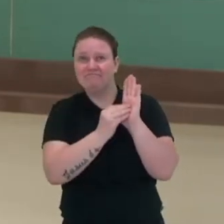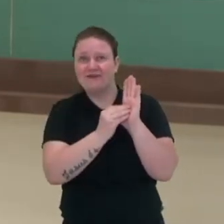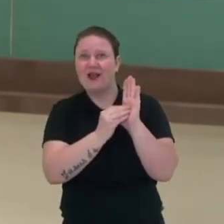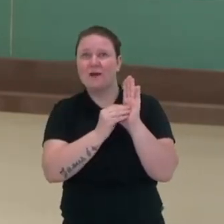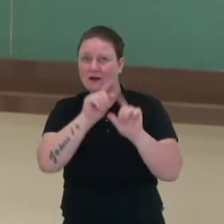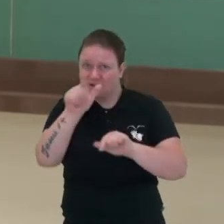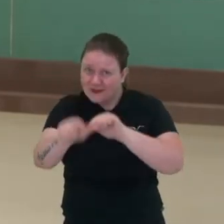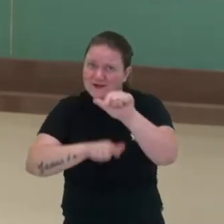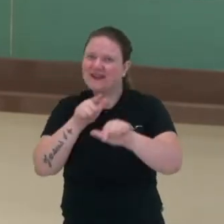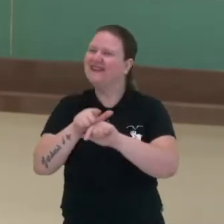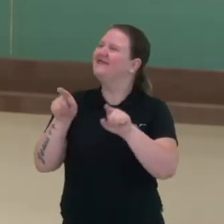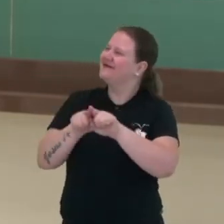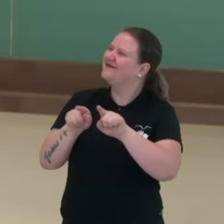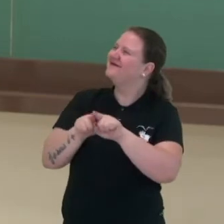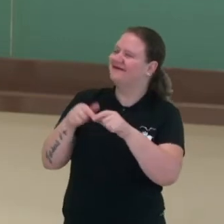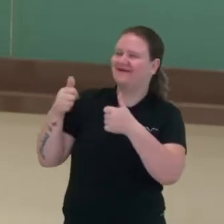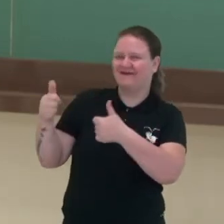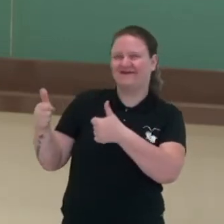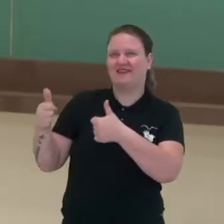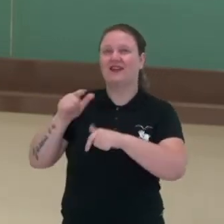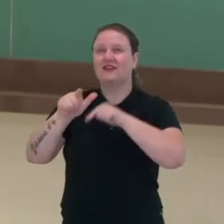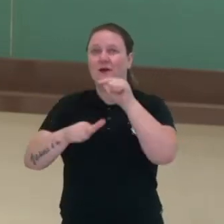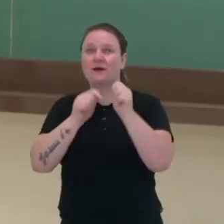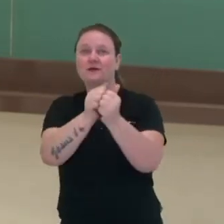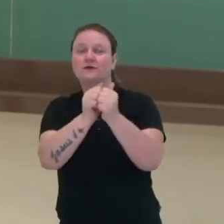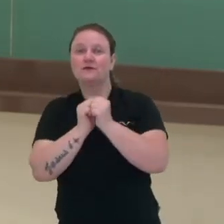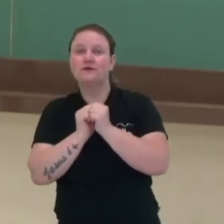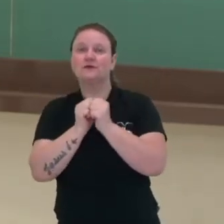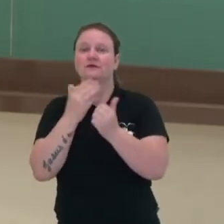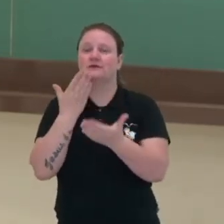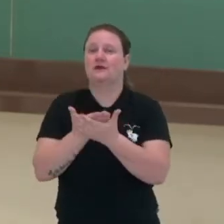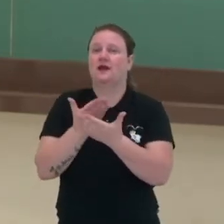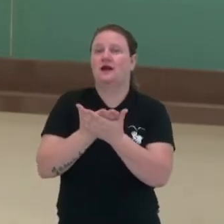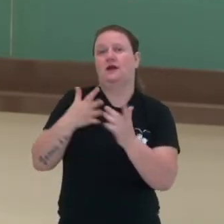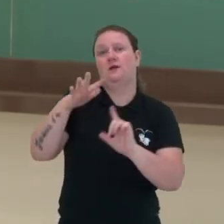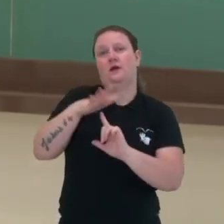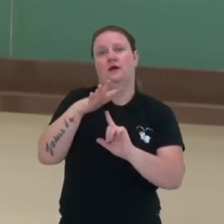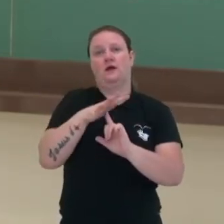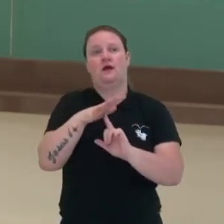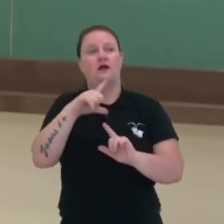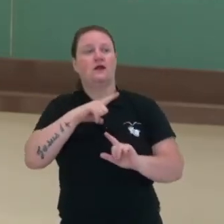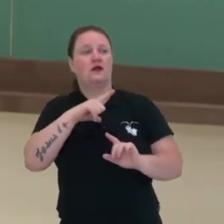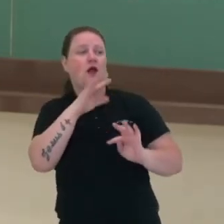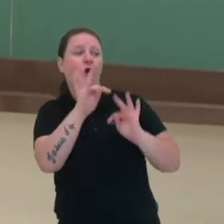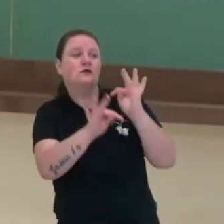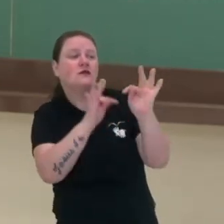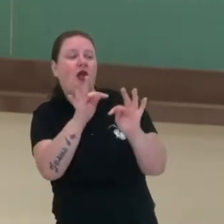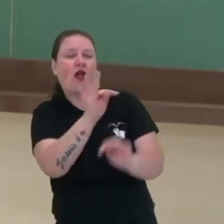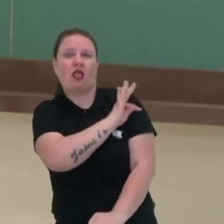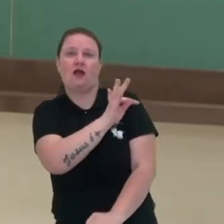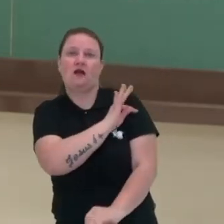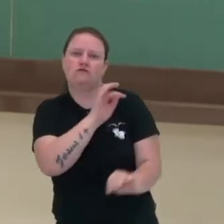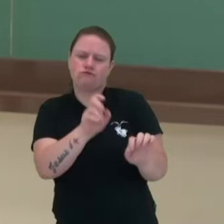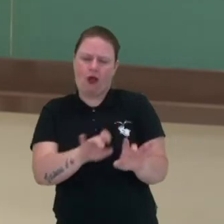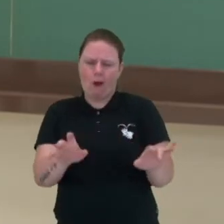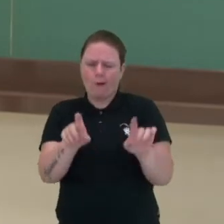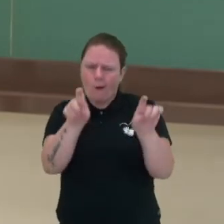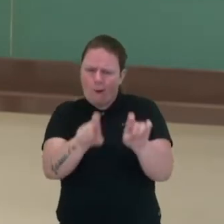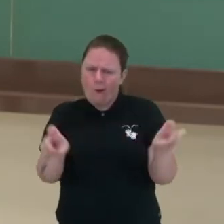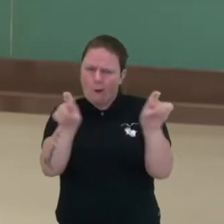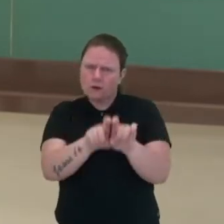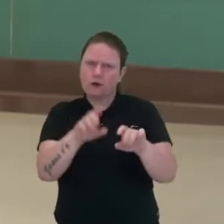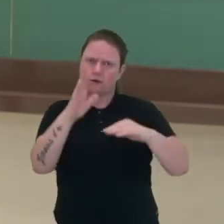super intérprete e ela está aqui trabalhando conosco. O pessoal da produção que está ajudando a gravar a nossa aula, eles são